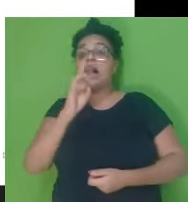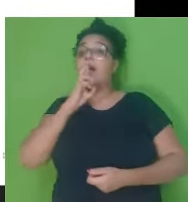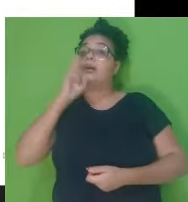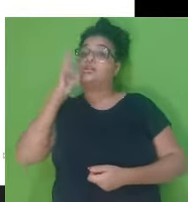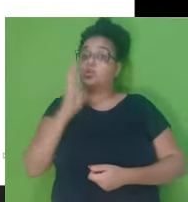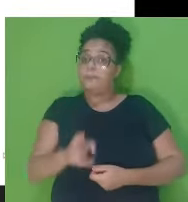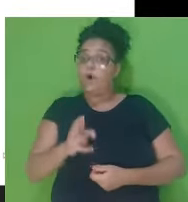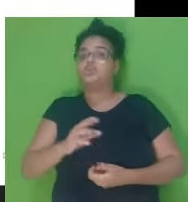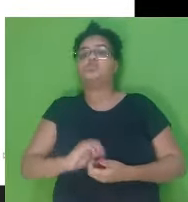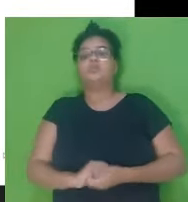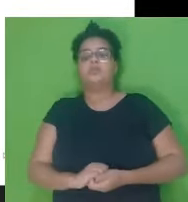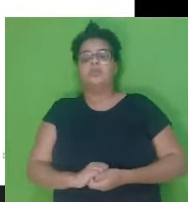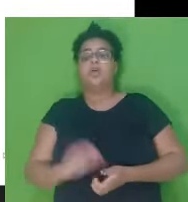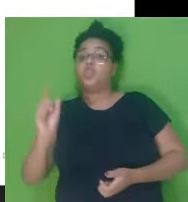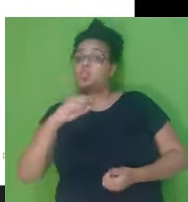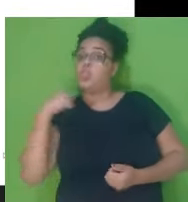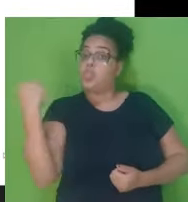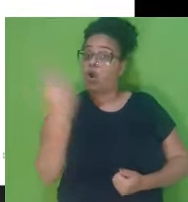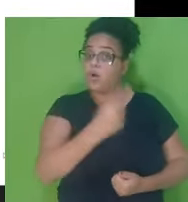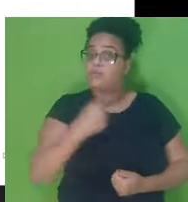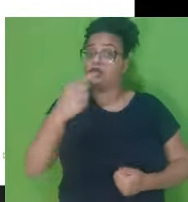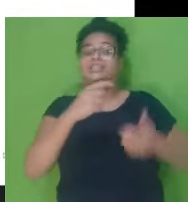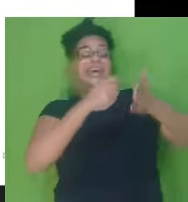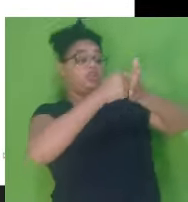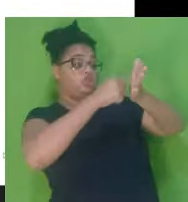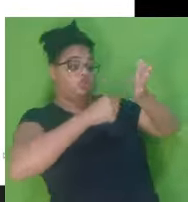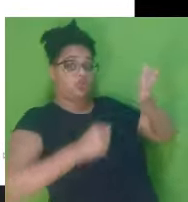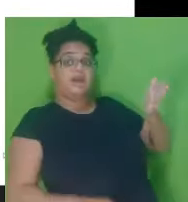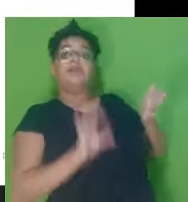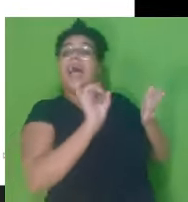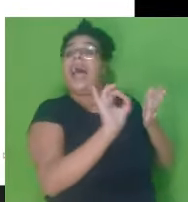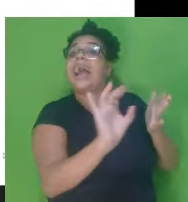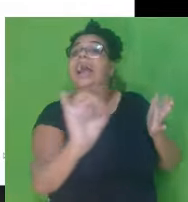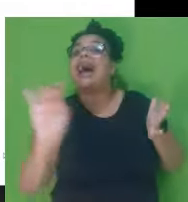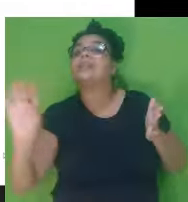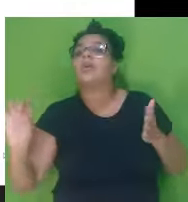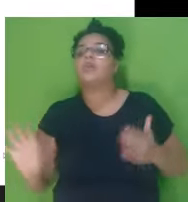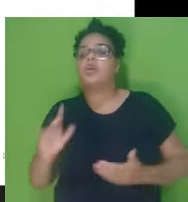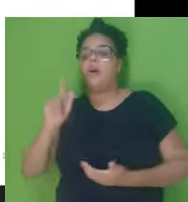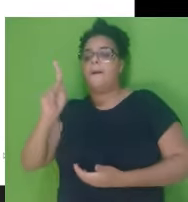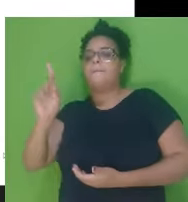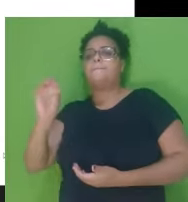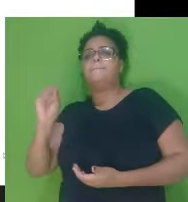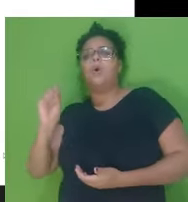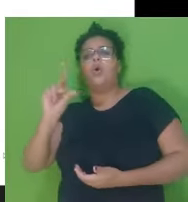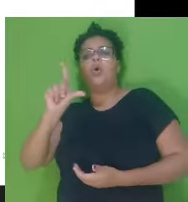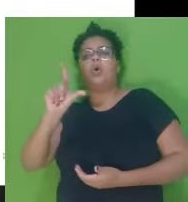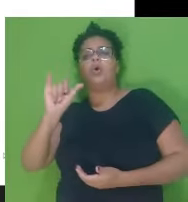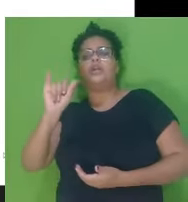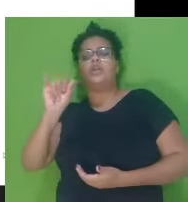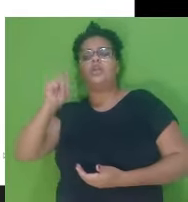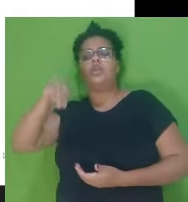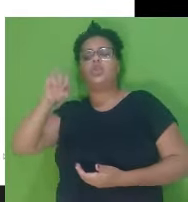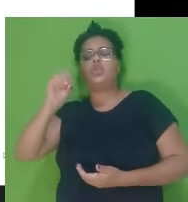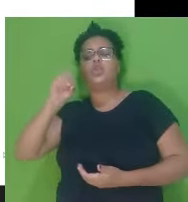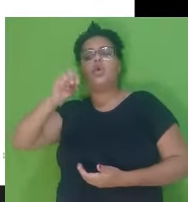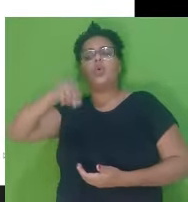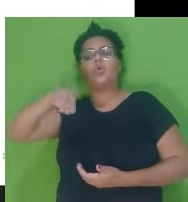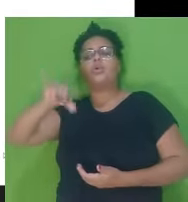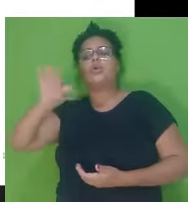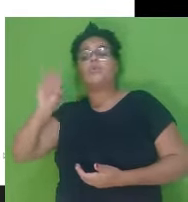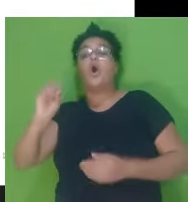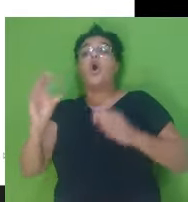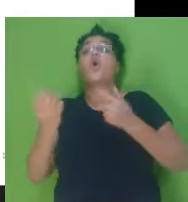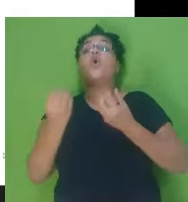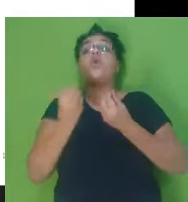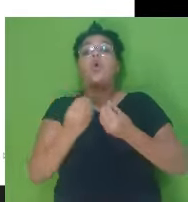Esse resultado vai permitir que a gente escreva cada um desses polinômios que aparecem aqui como